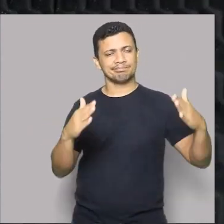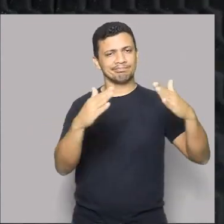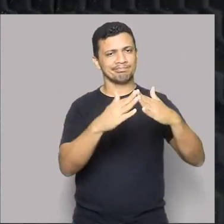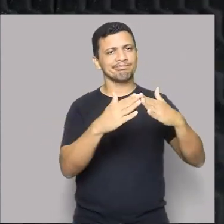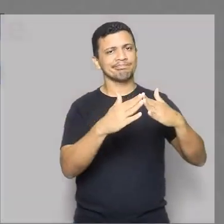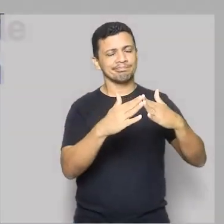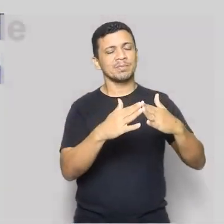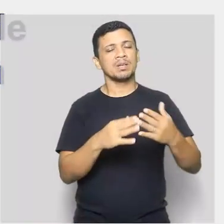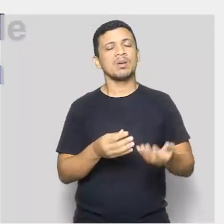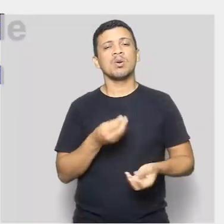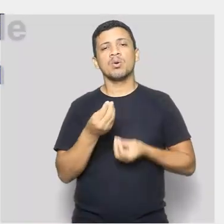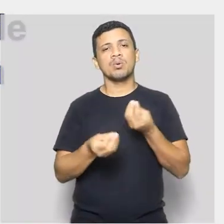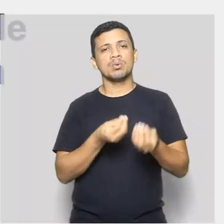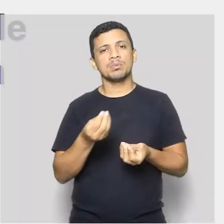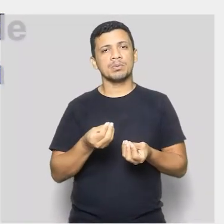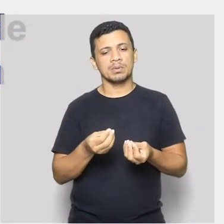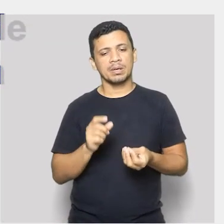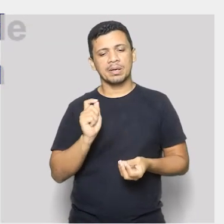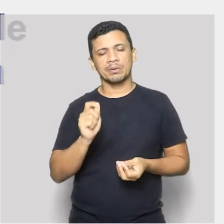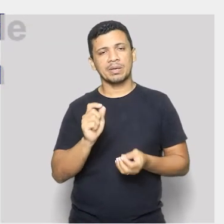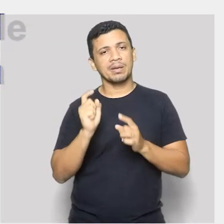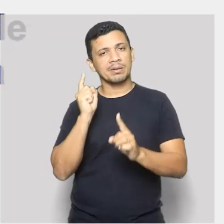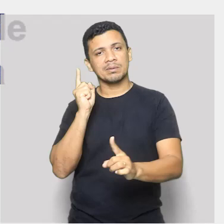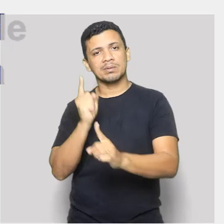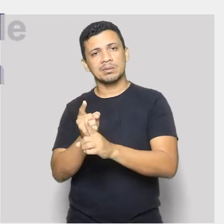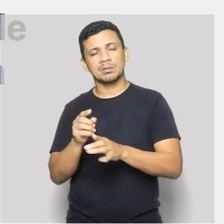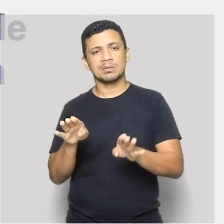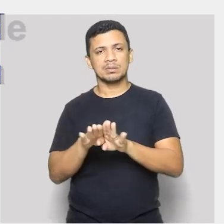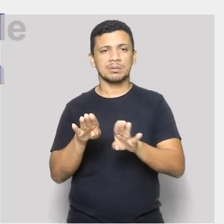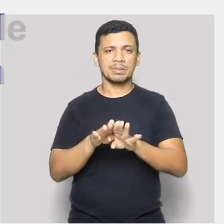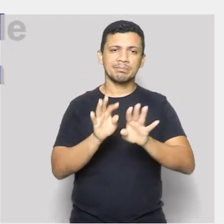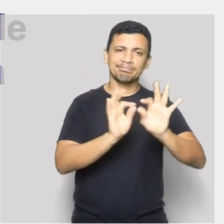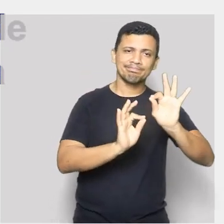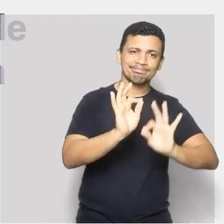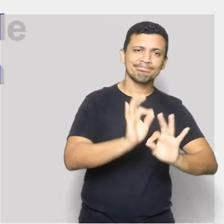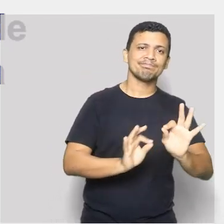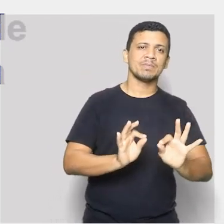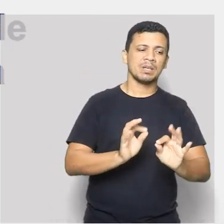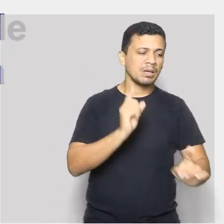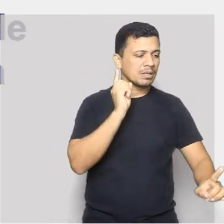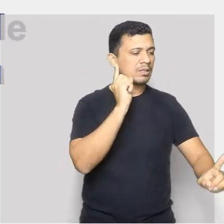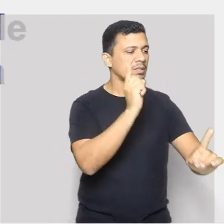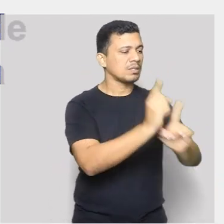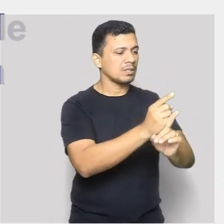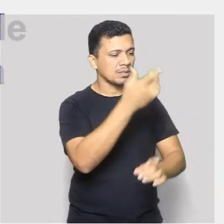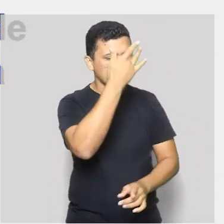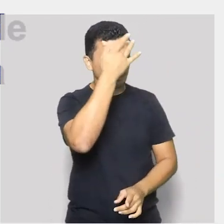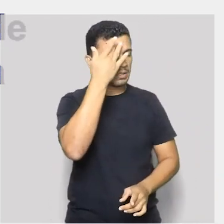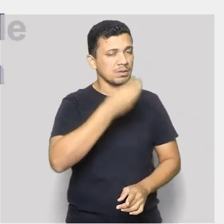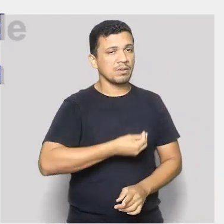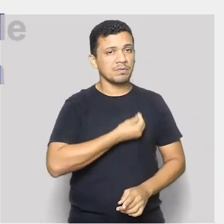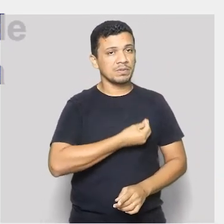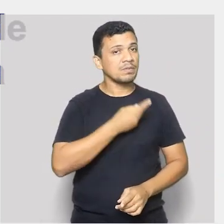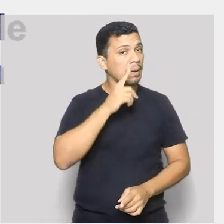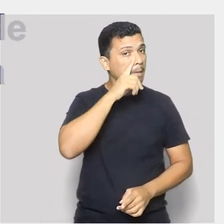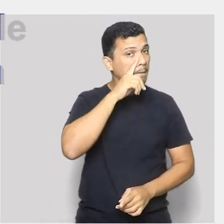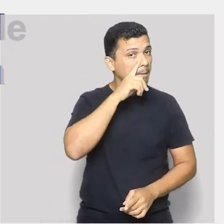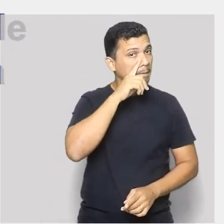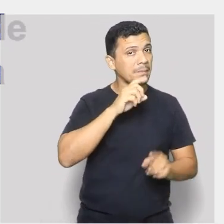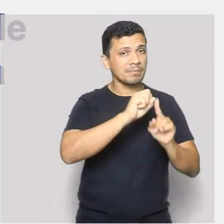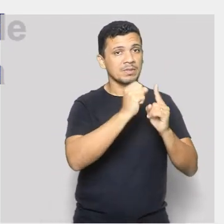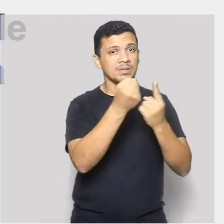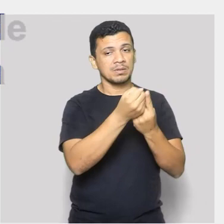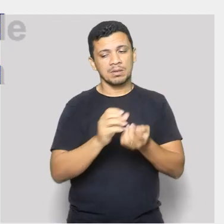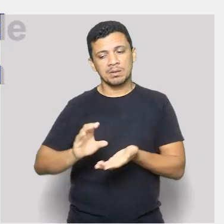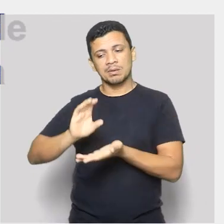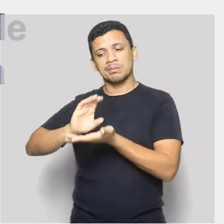que concerne entre a identificação e a distribuição. Identificar as pessoas que estão em vulnerabilidade social e distribuir esses